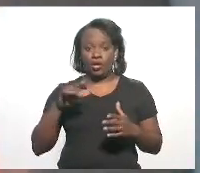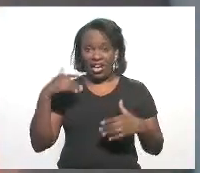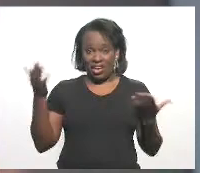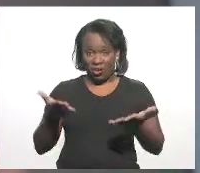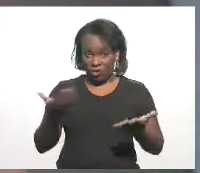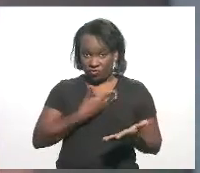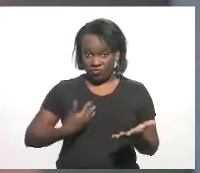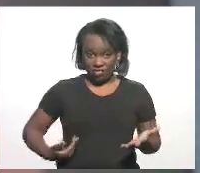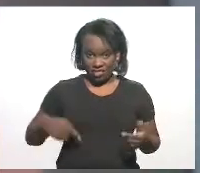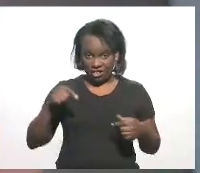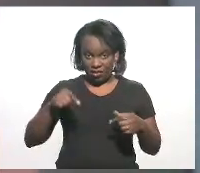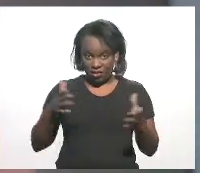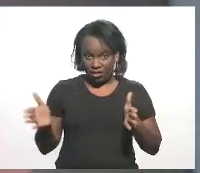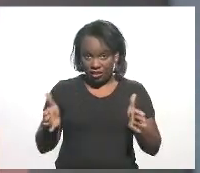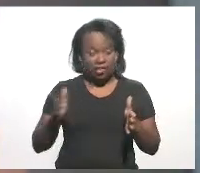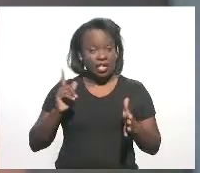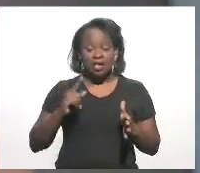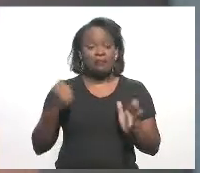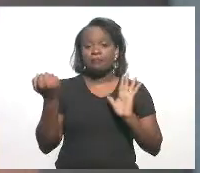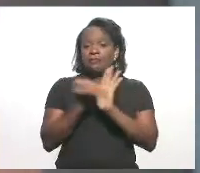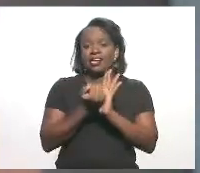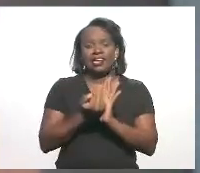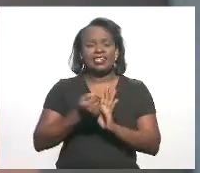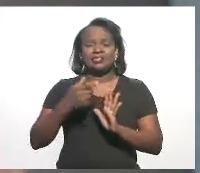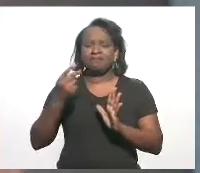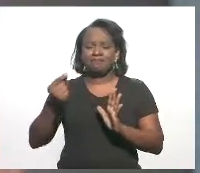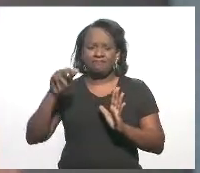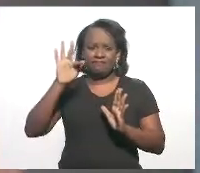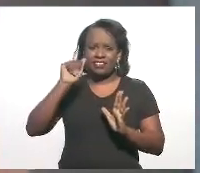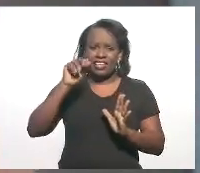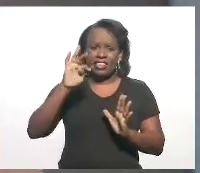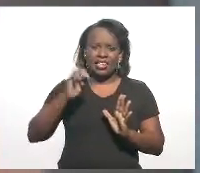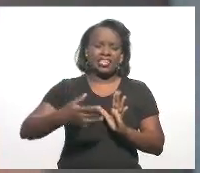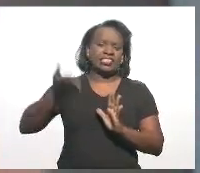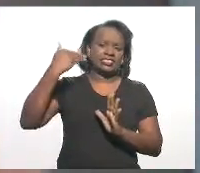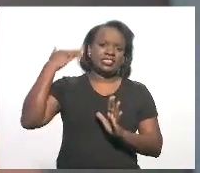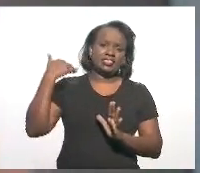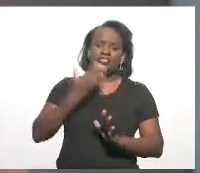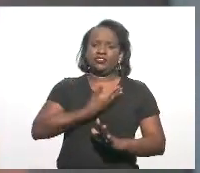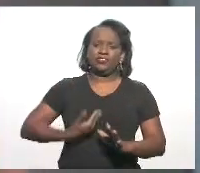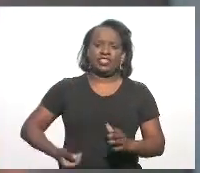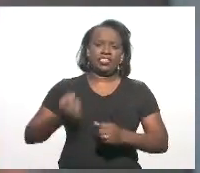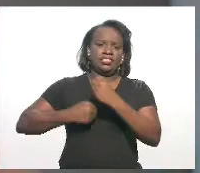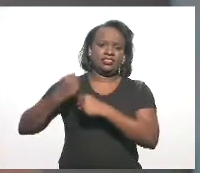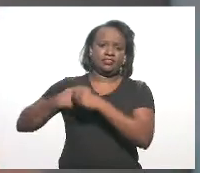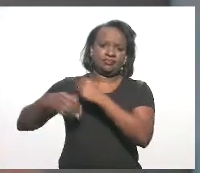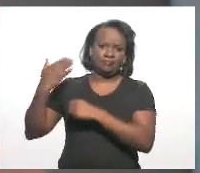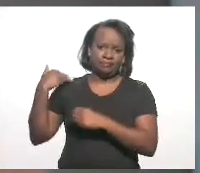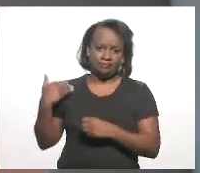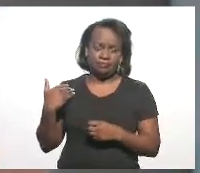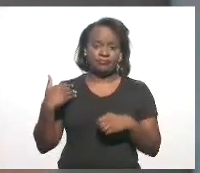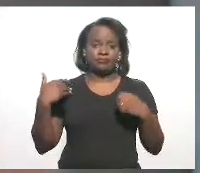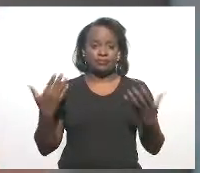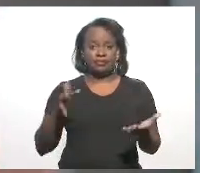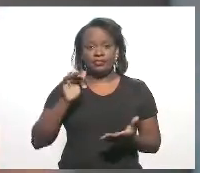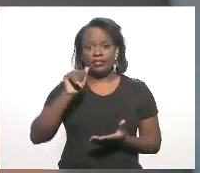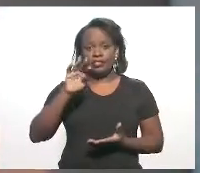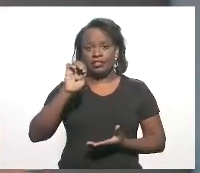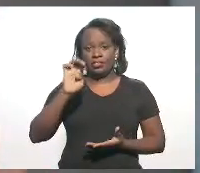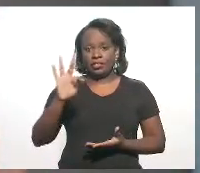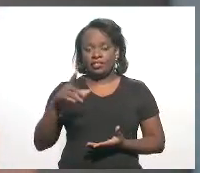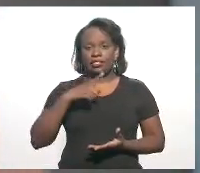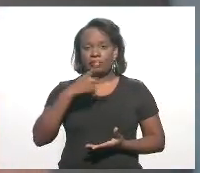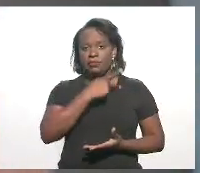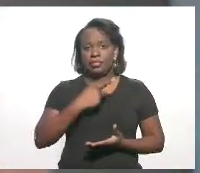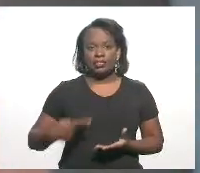governo, isso tem sido uma marca imposta à FAETEC pelos diferentes governos nos últimos tempos. A FAETEC tem um